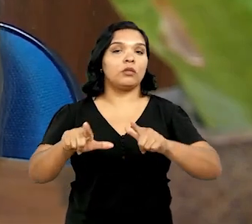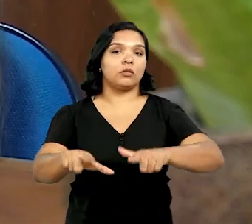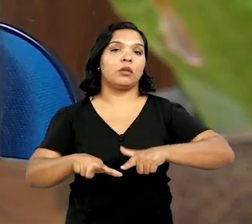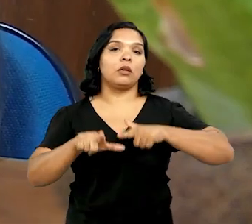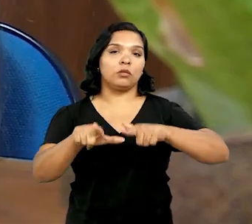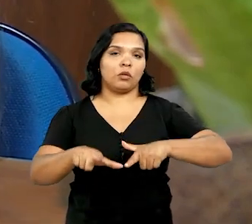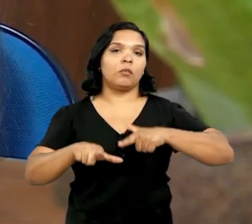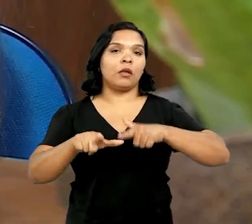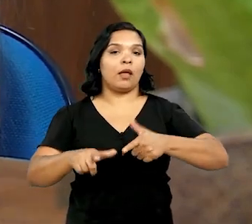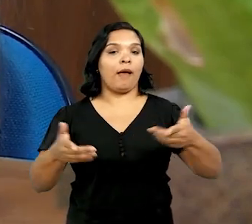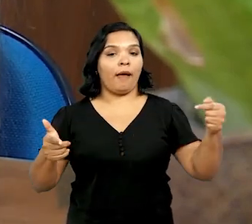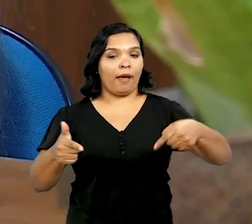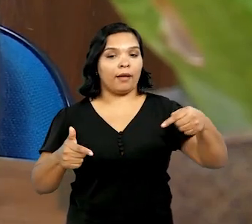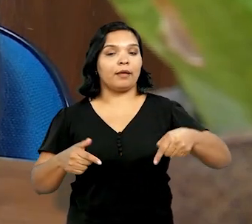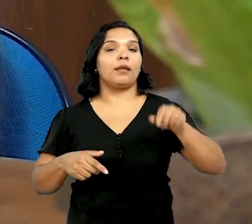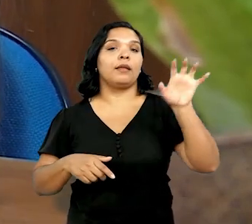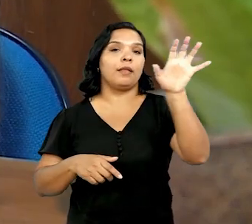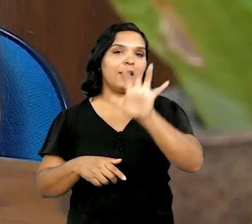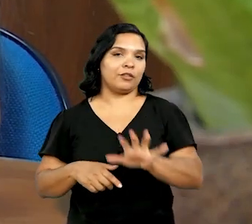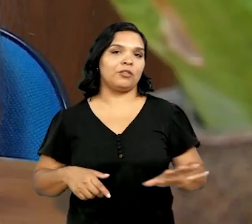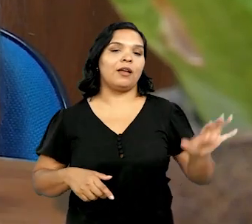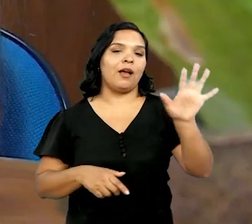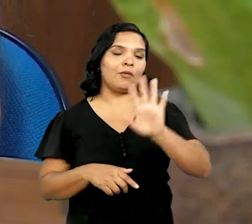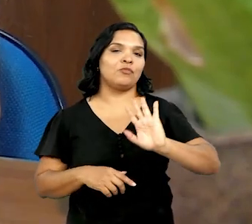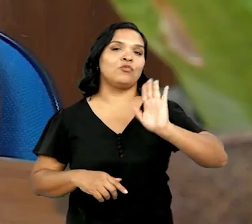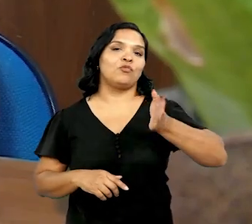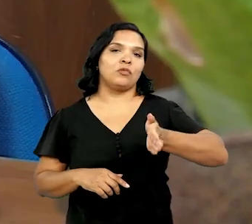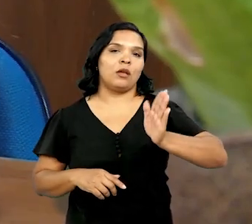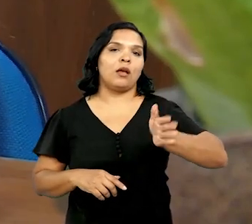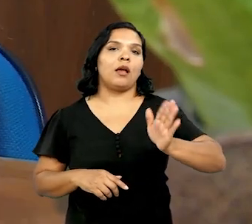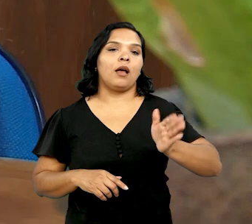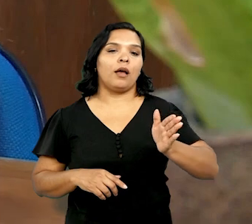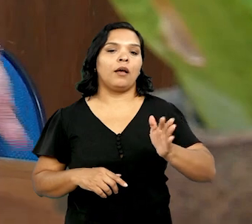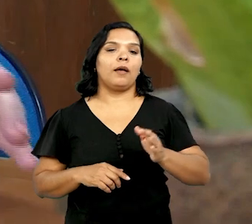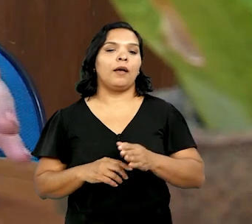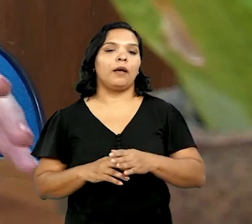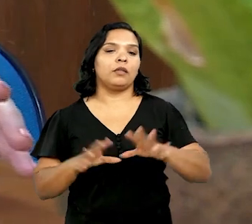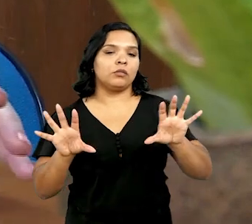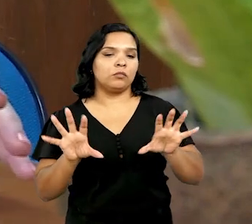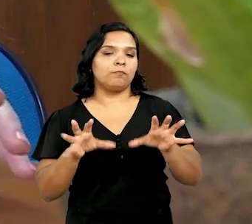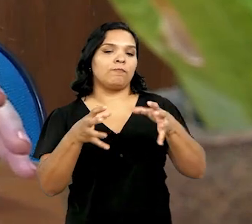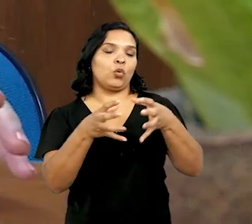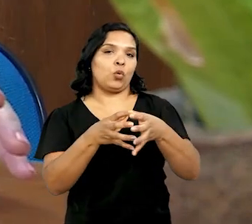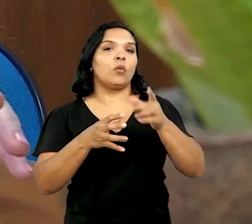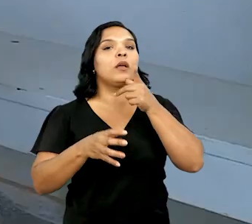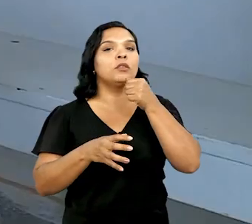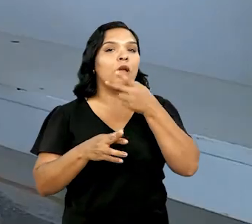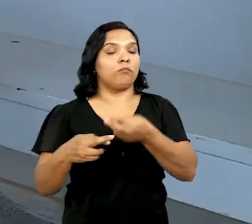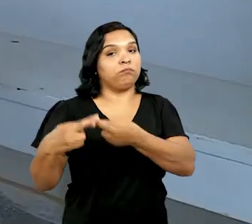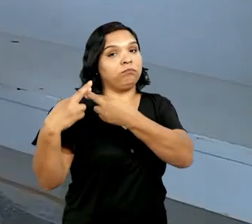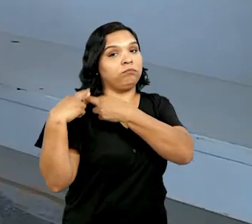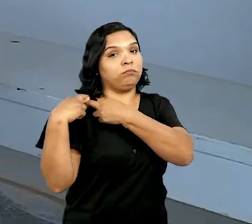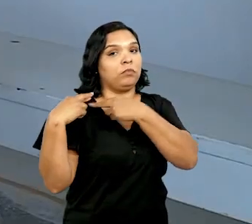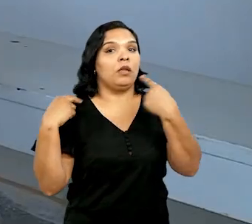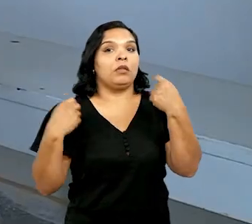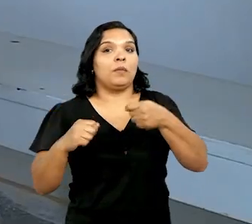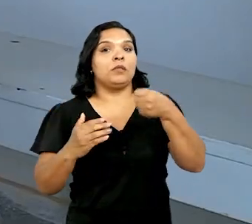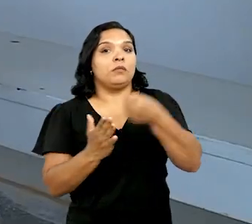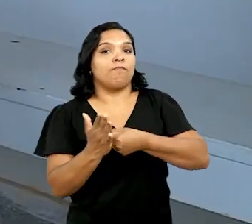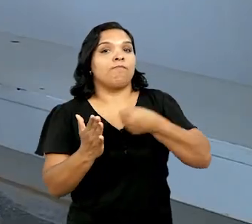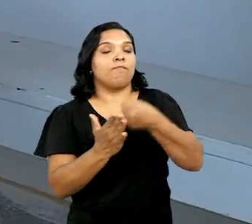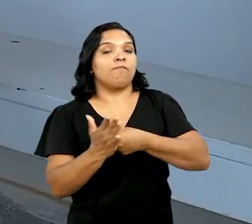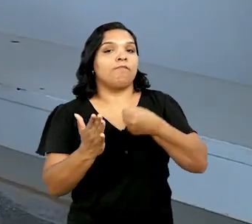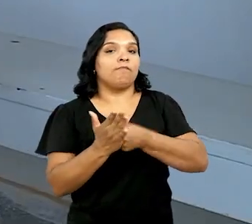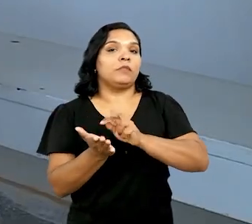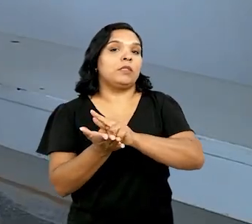de candomblé, aqui na nossa região, eles estão nesse comitê de águas. É preciso resistência